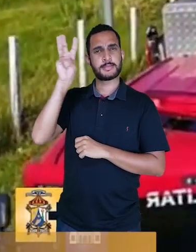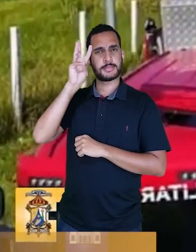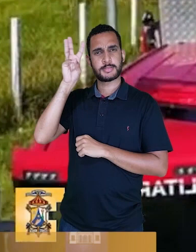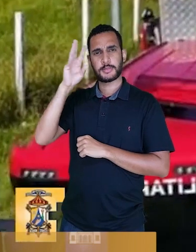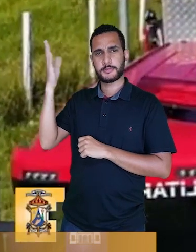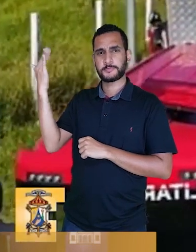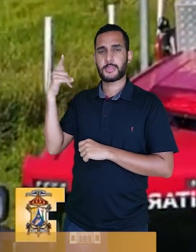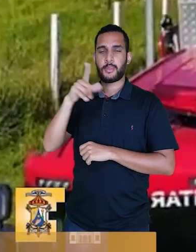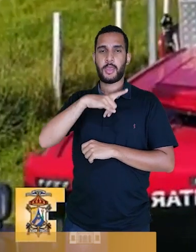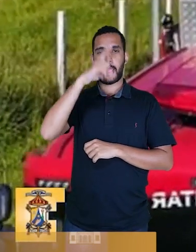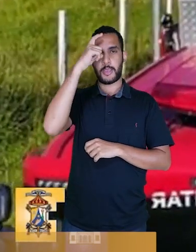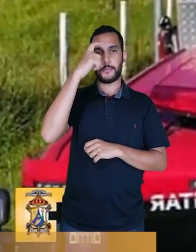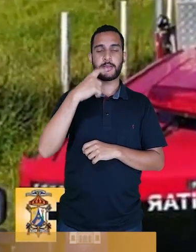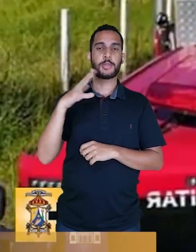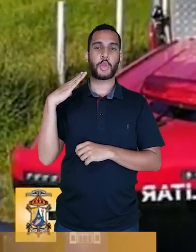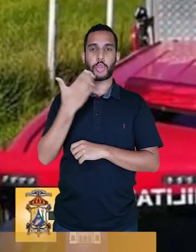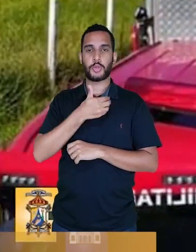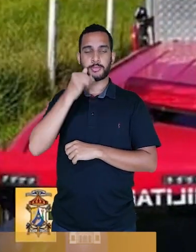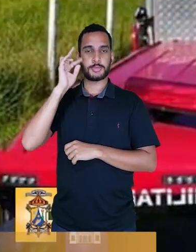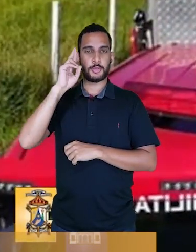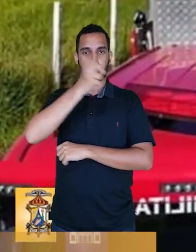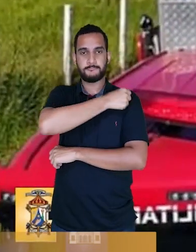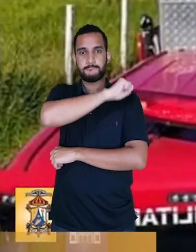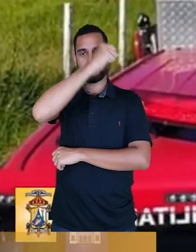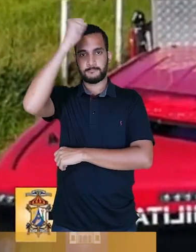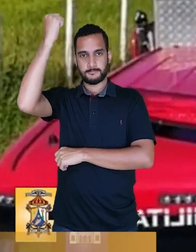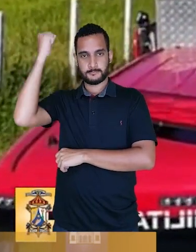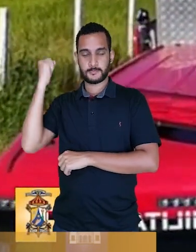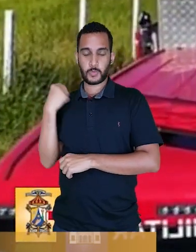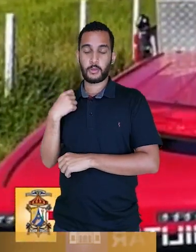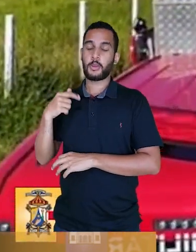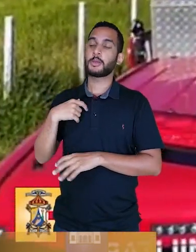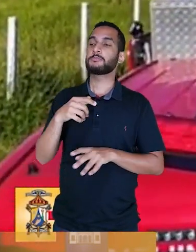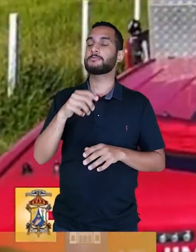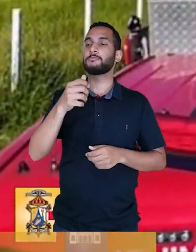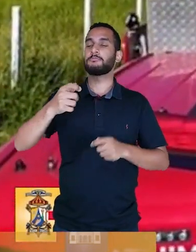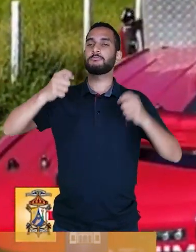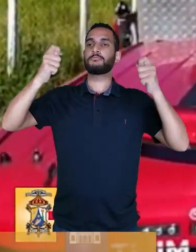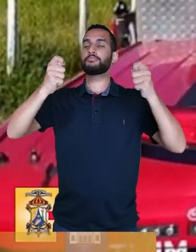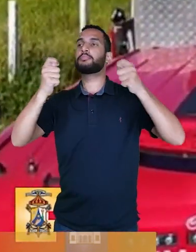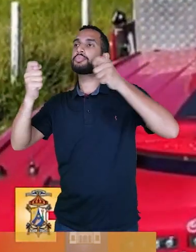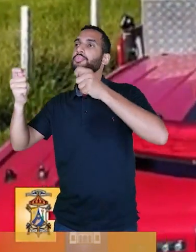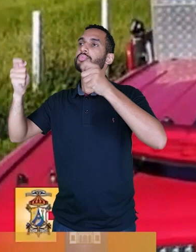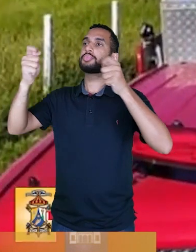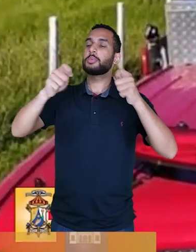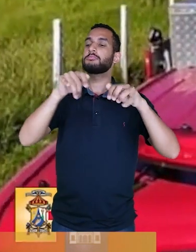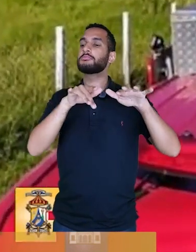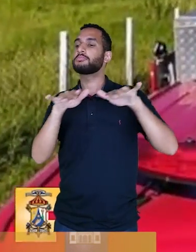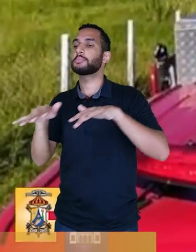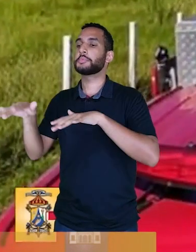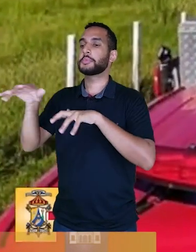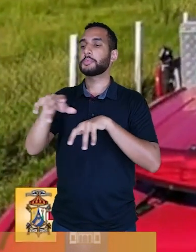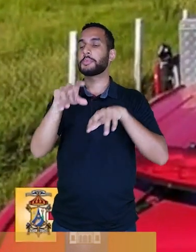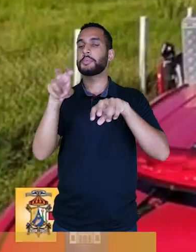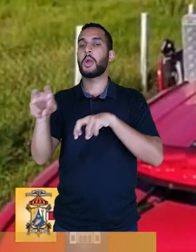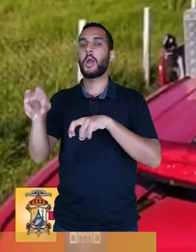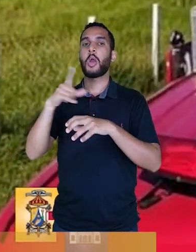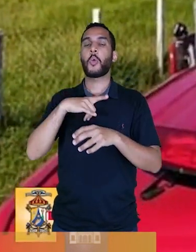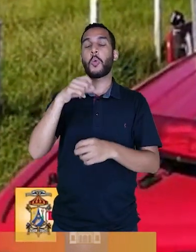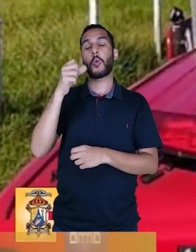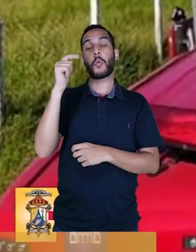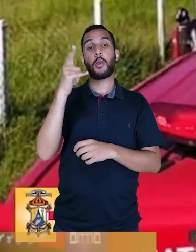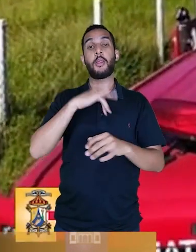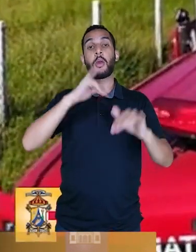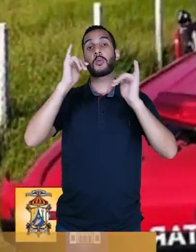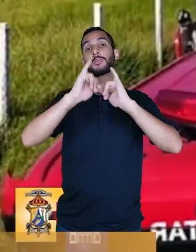última terça-feira, o ícone de Nossa Senhora do Perpétuo Socorro saiu em peregrinação por Goiânia, com o objetivo de ser